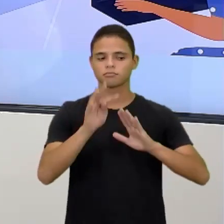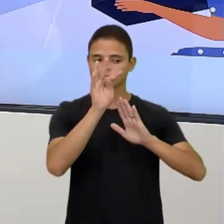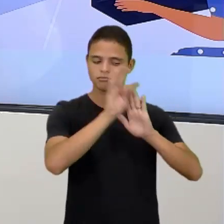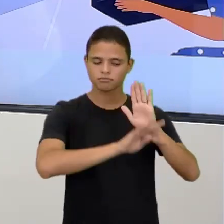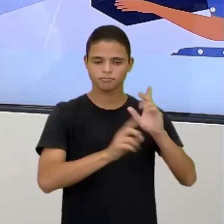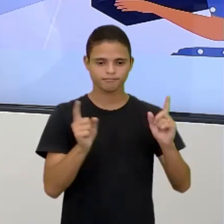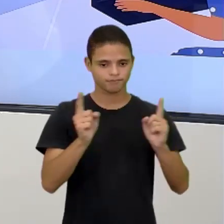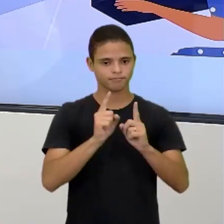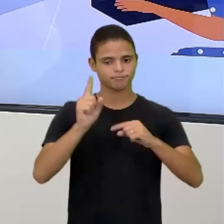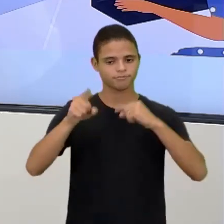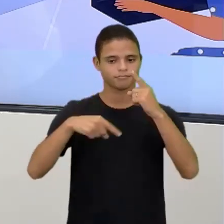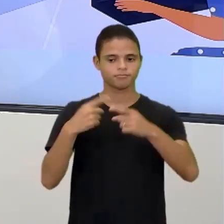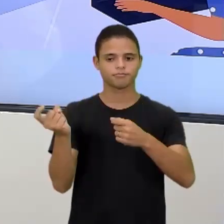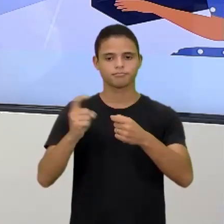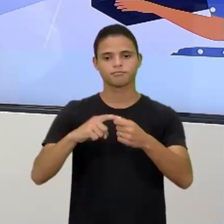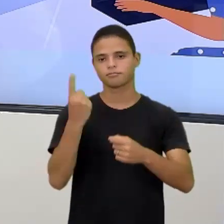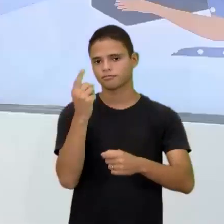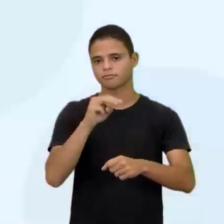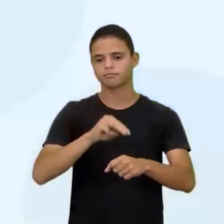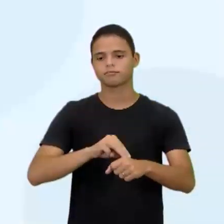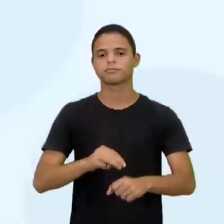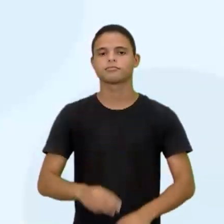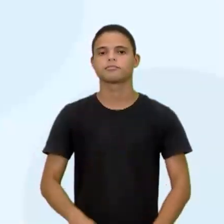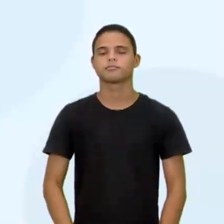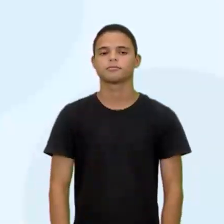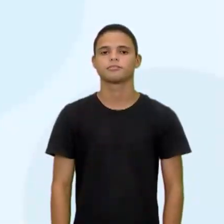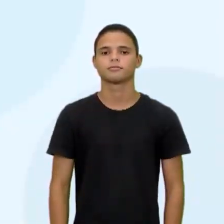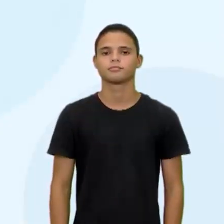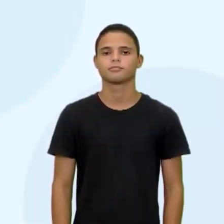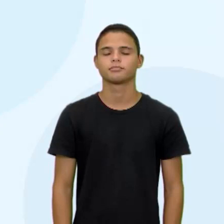que a gente já volta. 1 minuto para vocês.